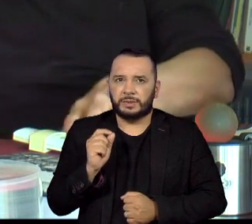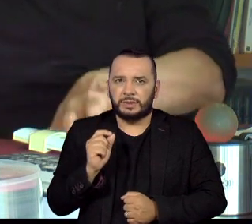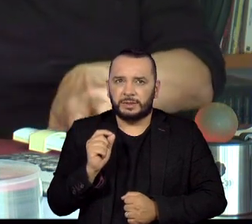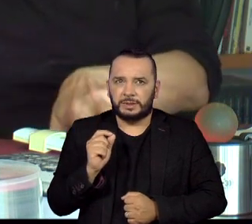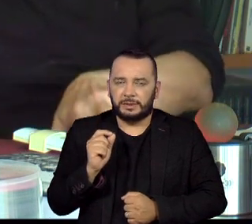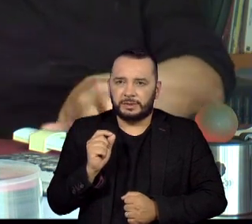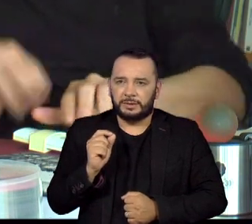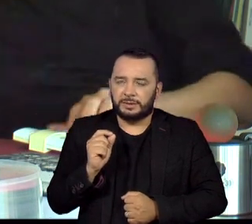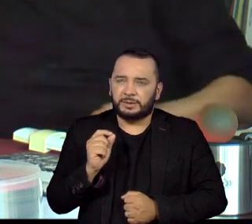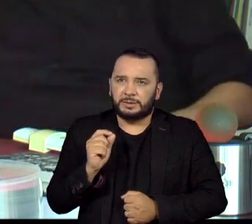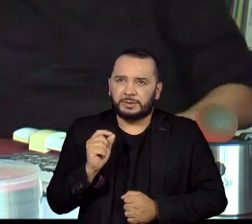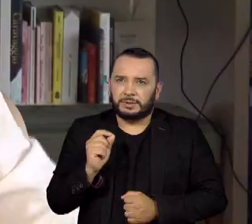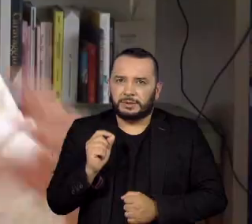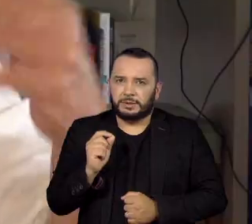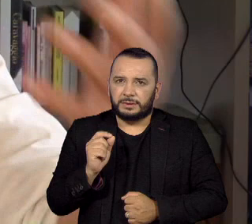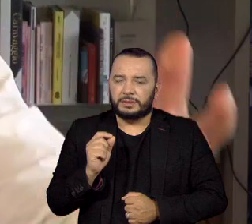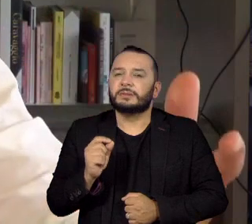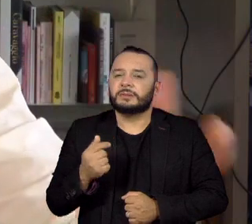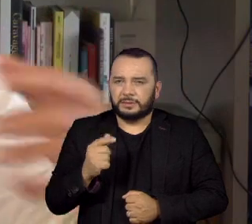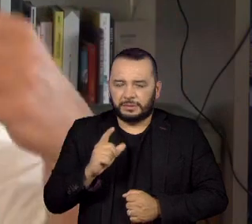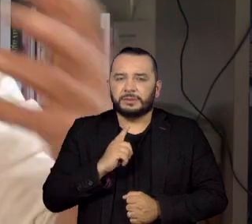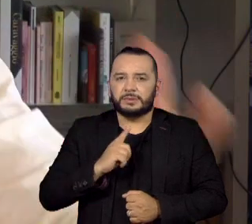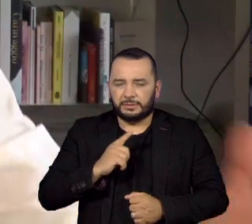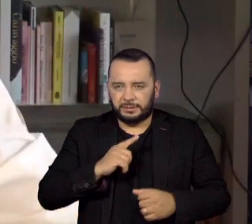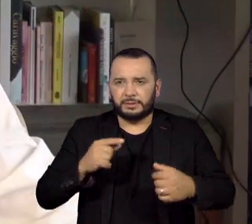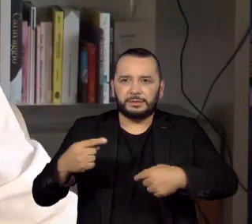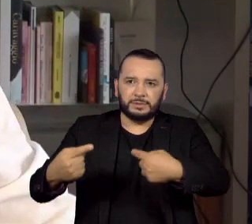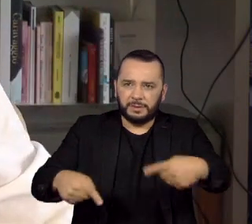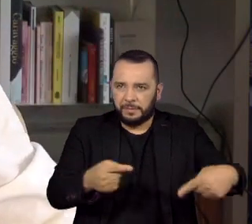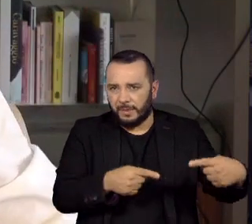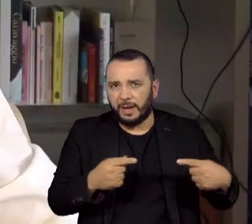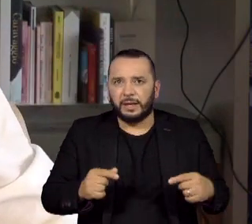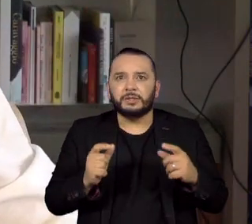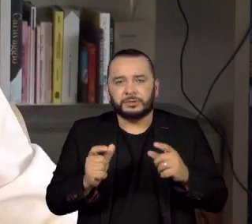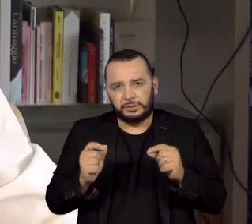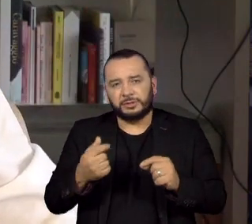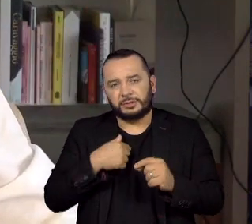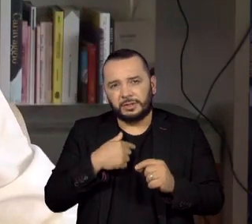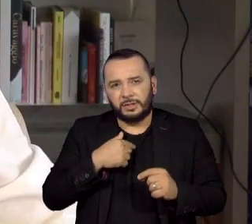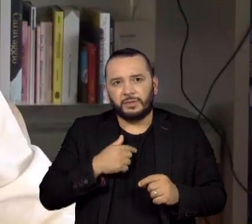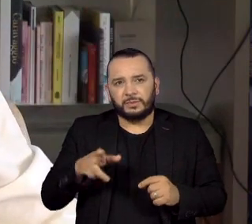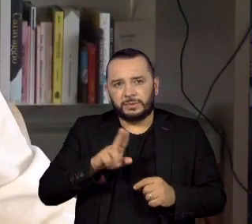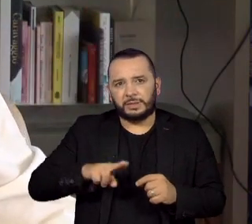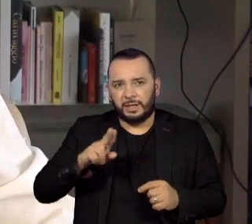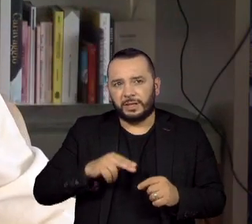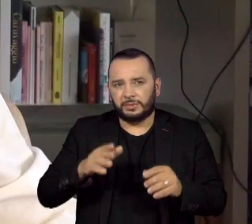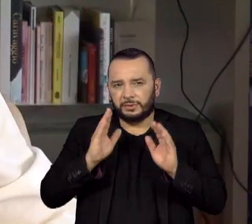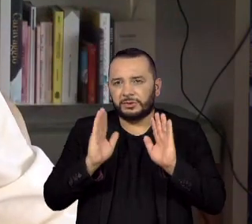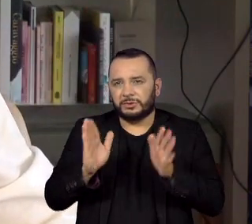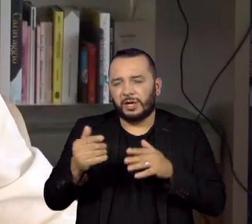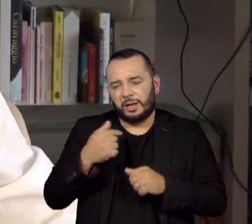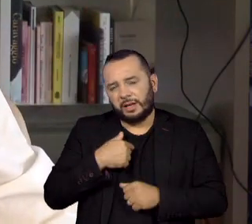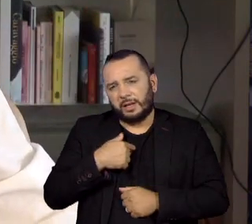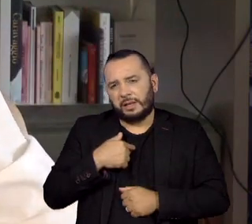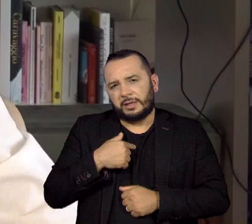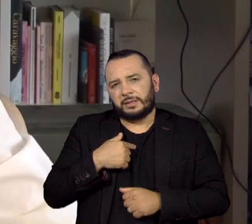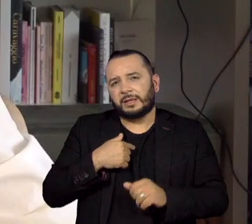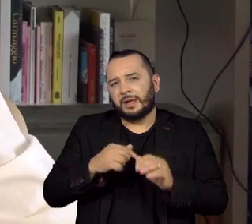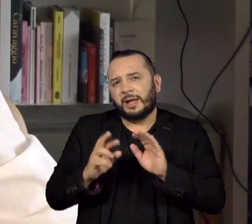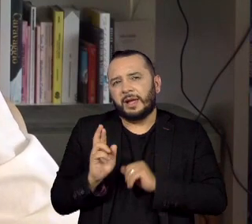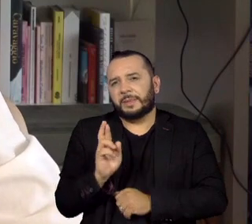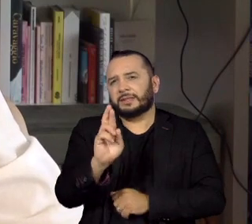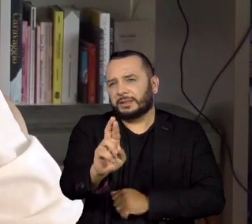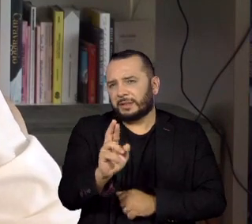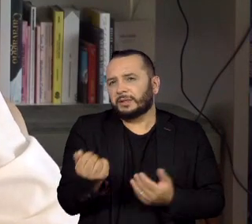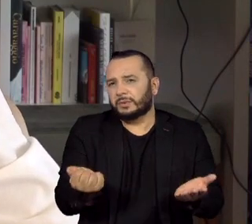acho que o debate na peça, como ele é usado na peça, é usado talvez até mais simbolicamente. Eu não sei, eu acho que a